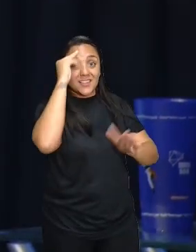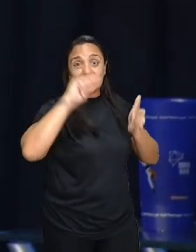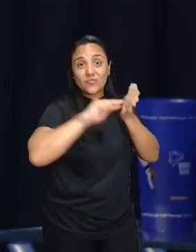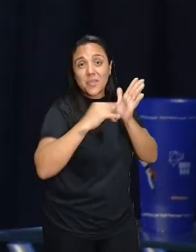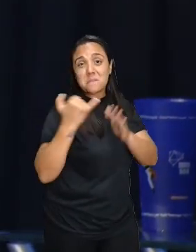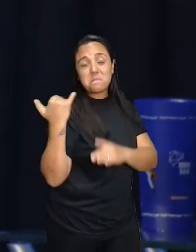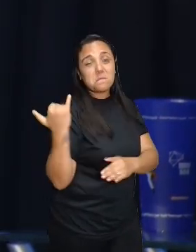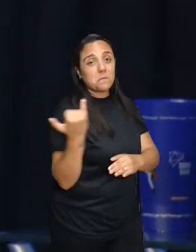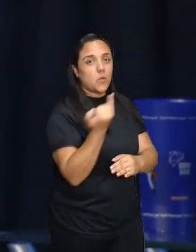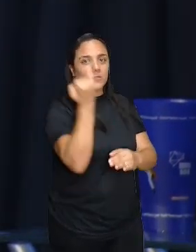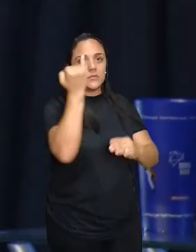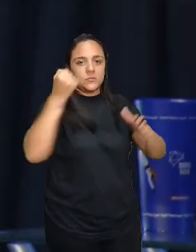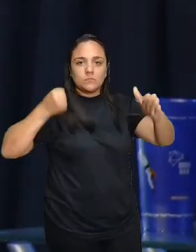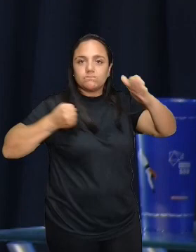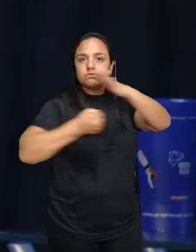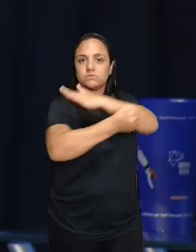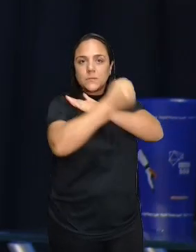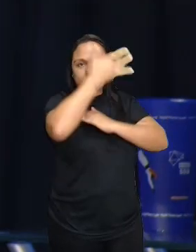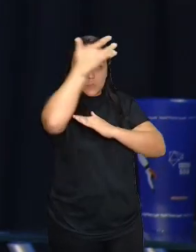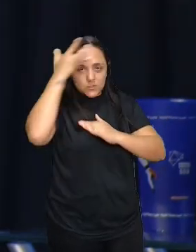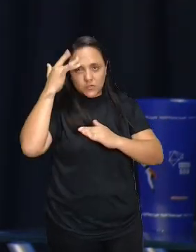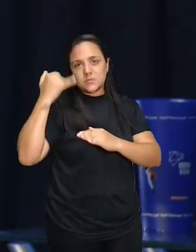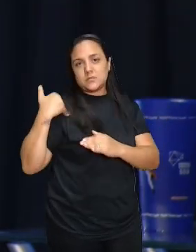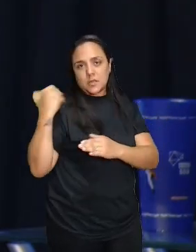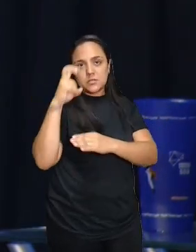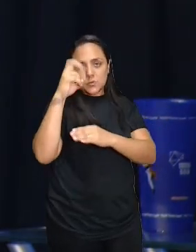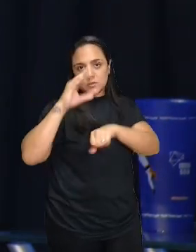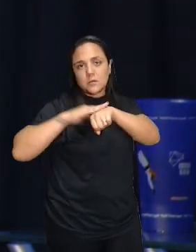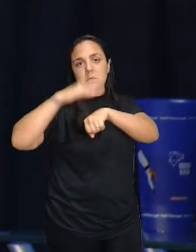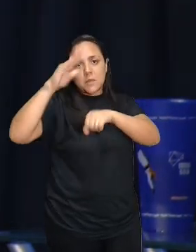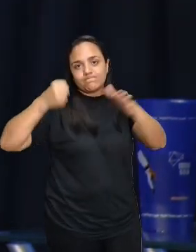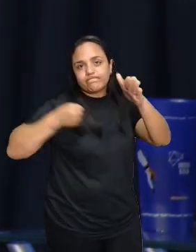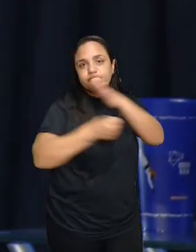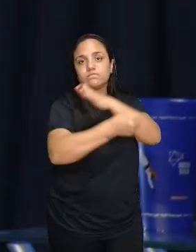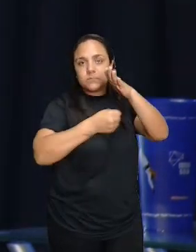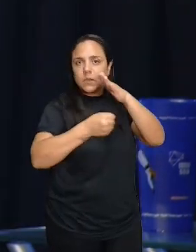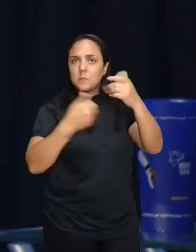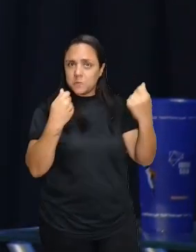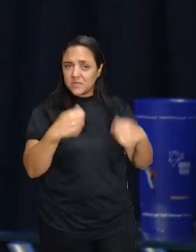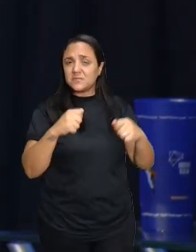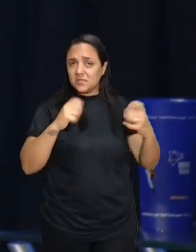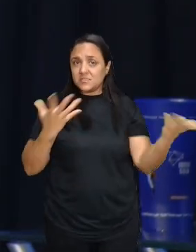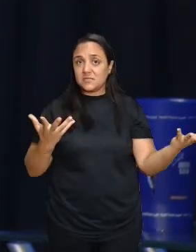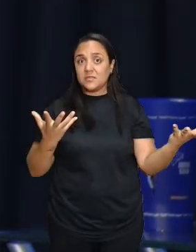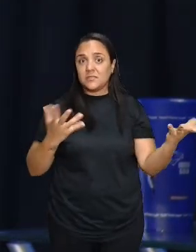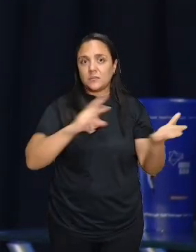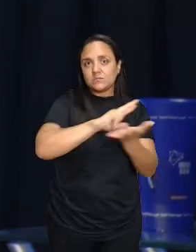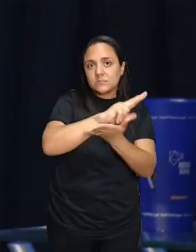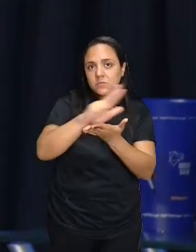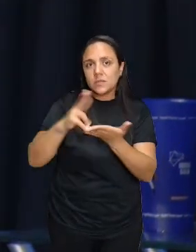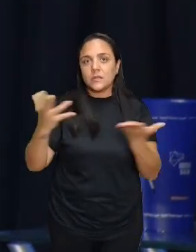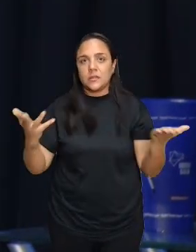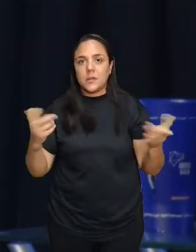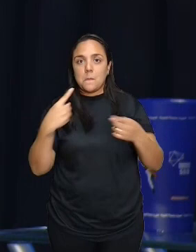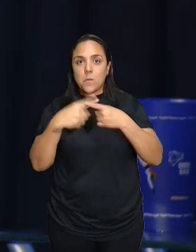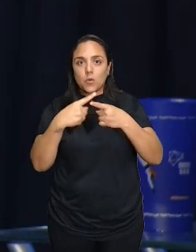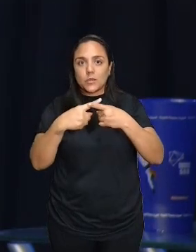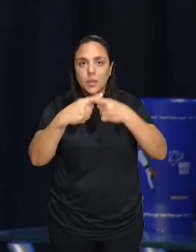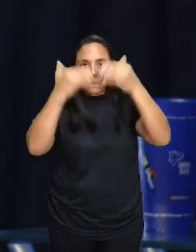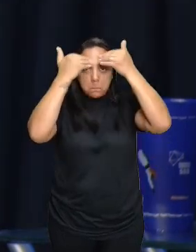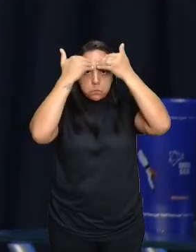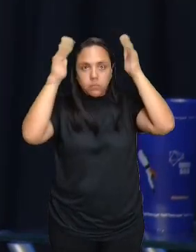porquê e o como fazer, que a gente fala muito da diversidade etária, do combate ao etarismo, da inclusão